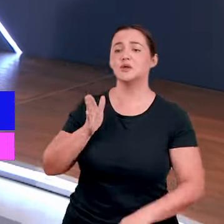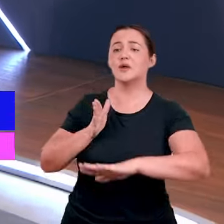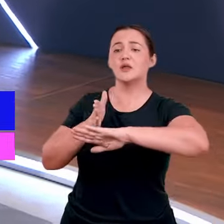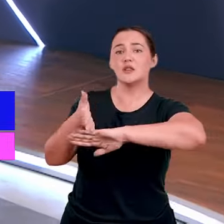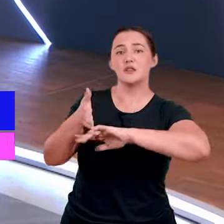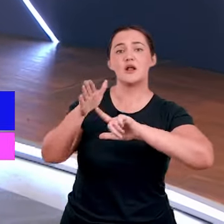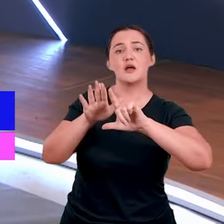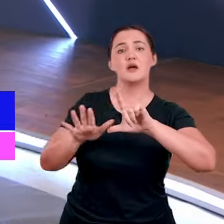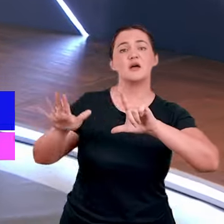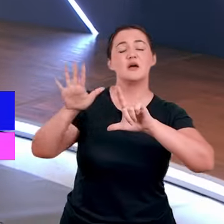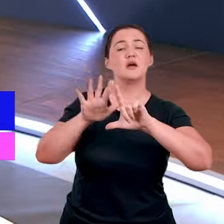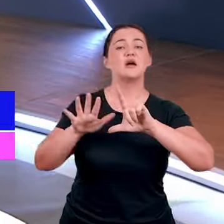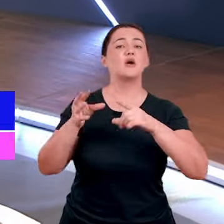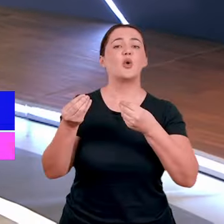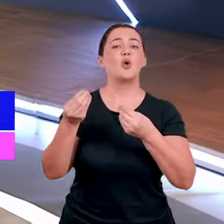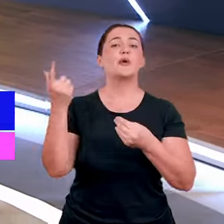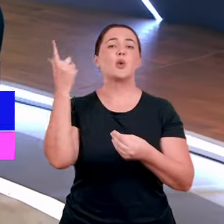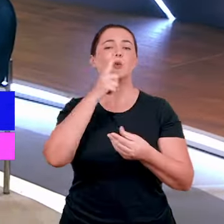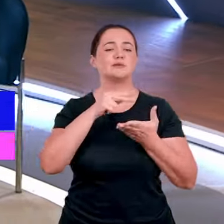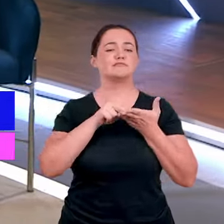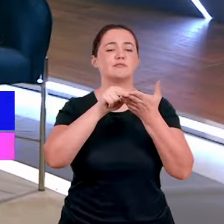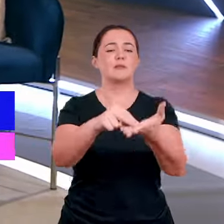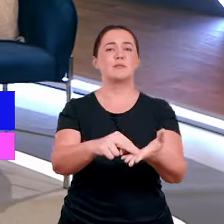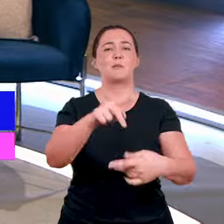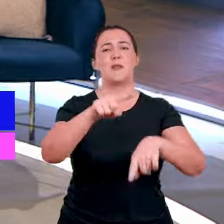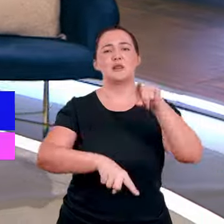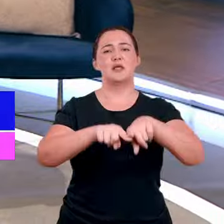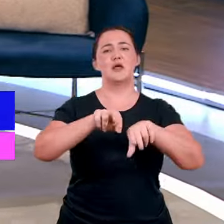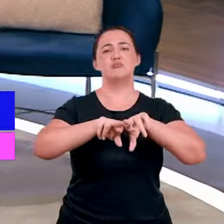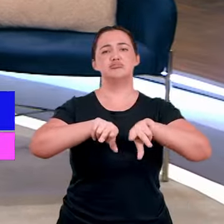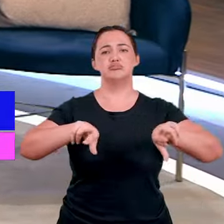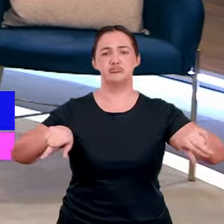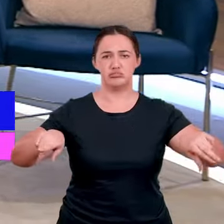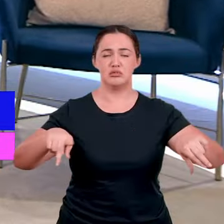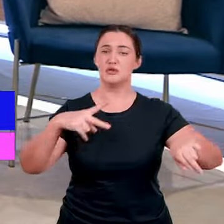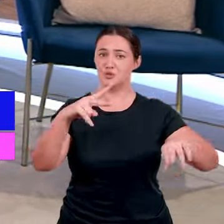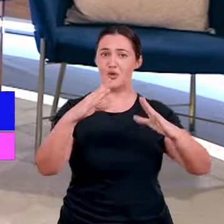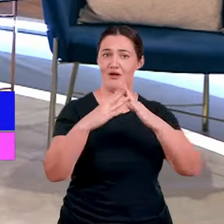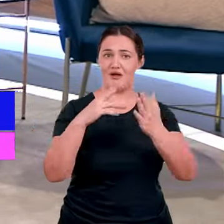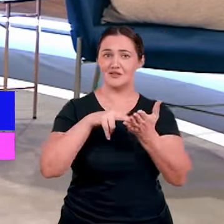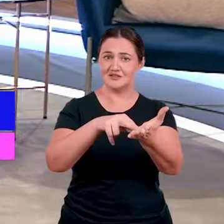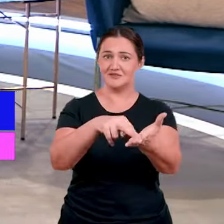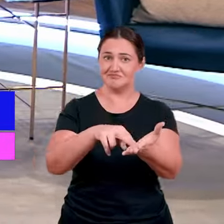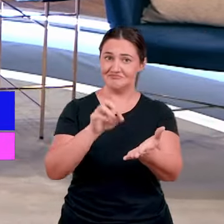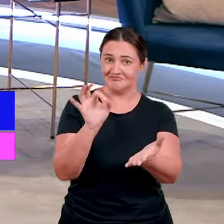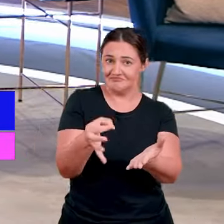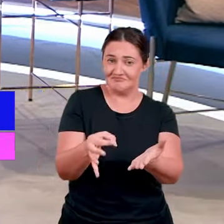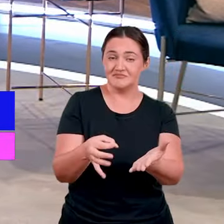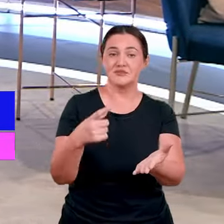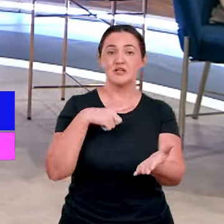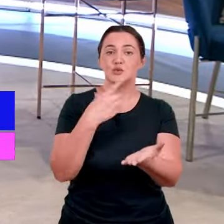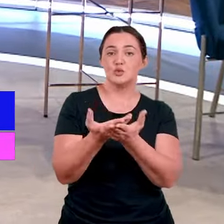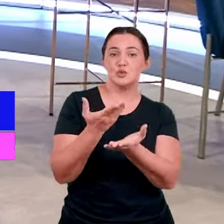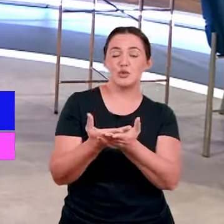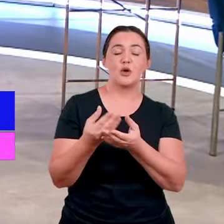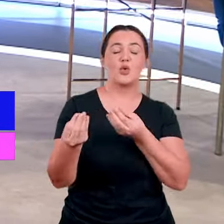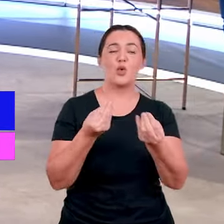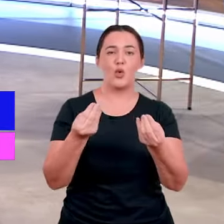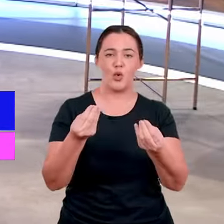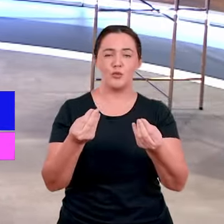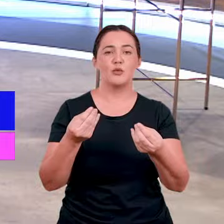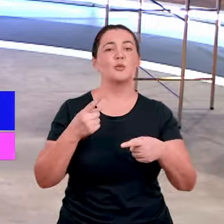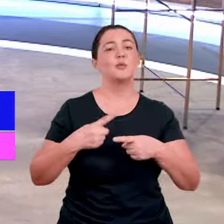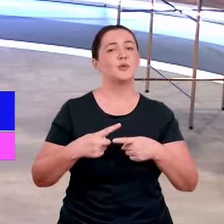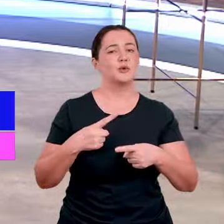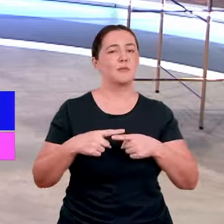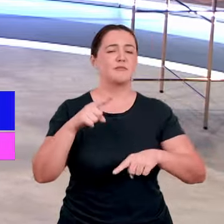para entrar na nossa escola bíblica e receber esse material aí na sua casa, no conforto do seu lar e estudar esse material,